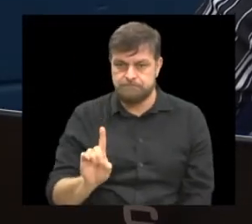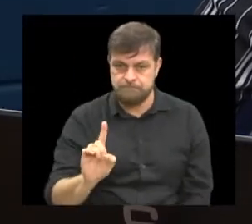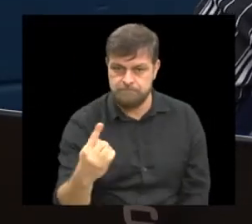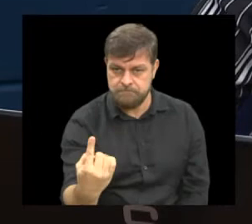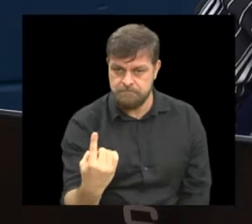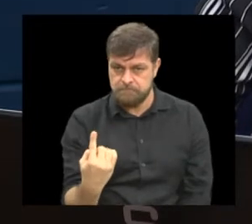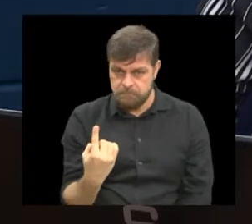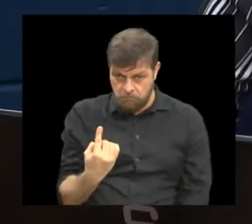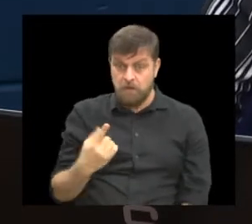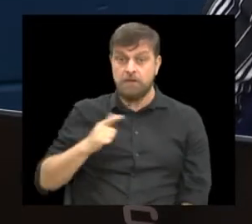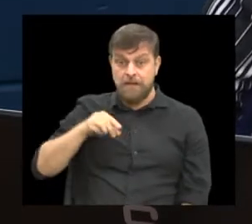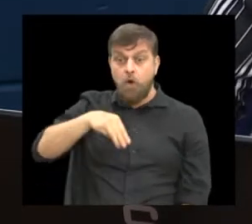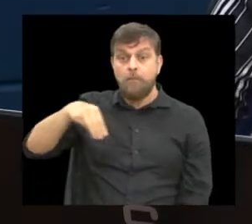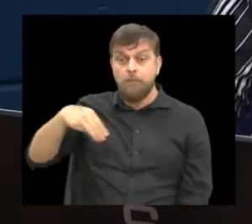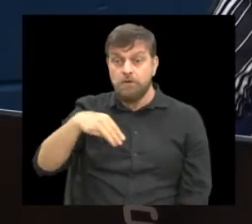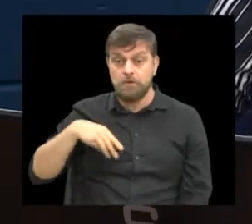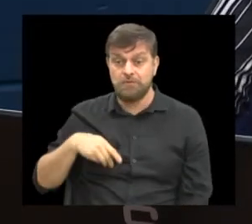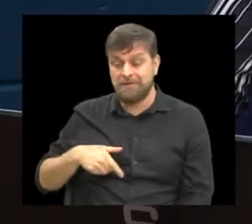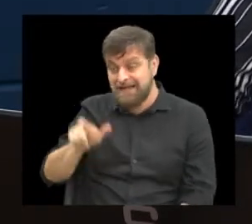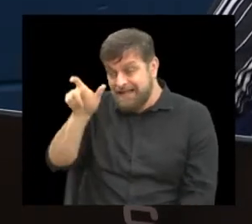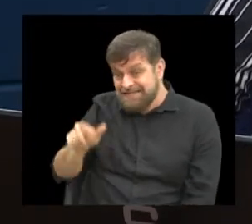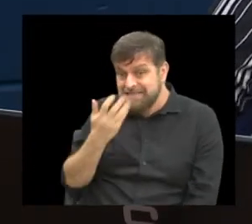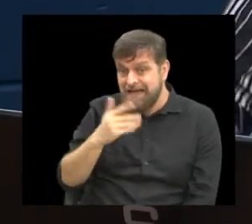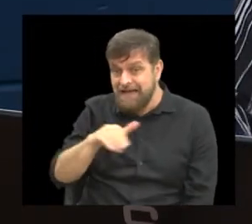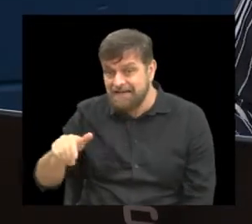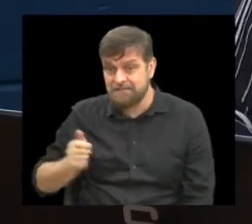de uma medicação, caso a criança precise de uma